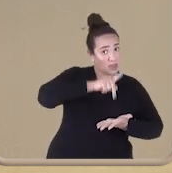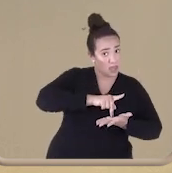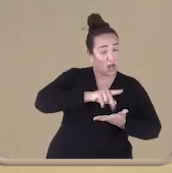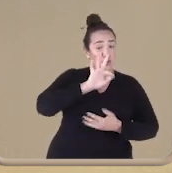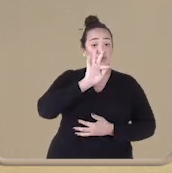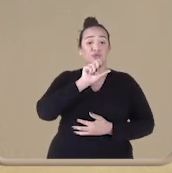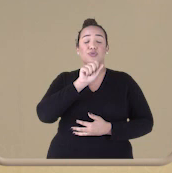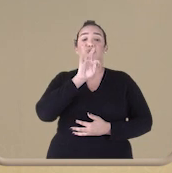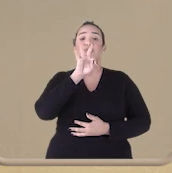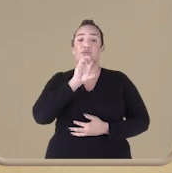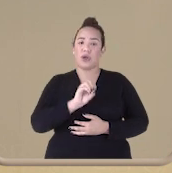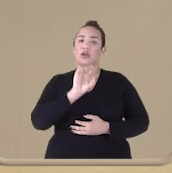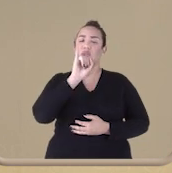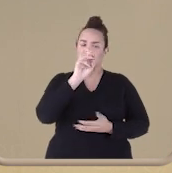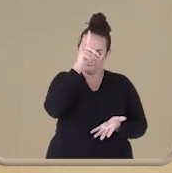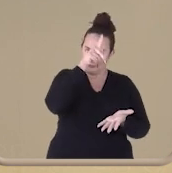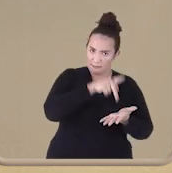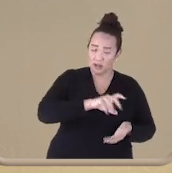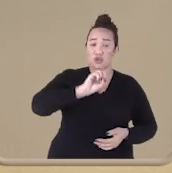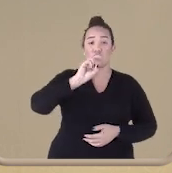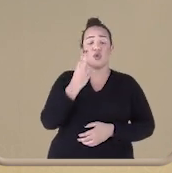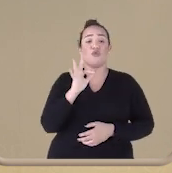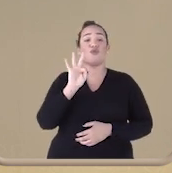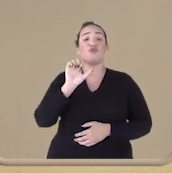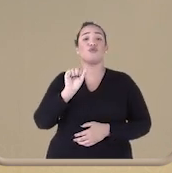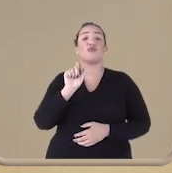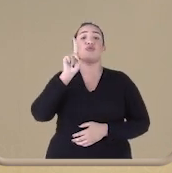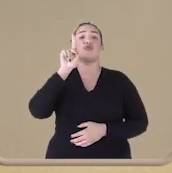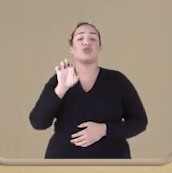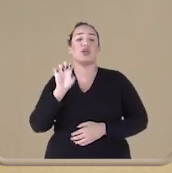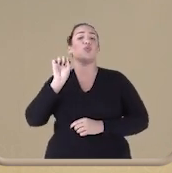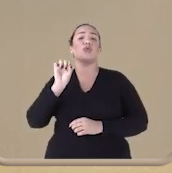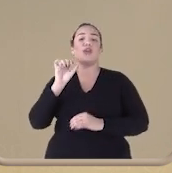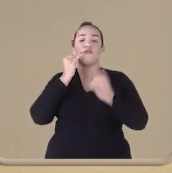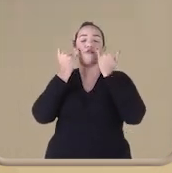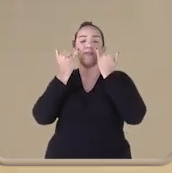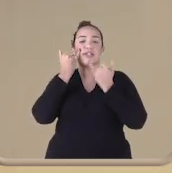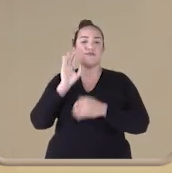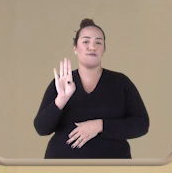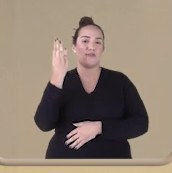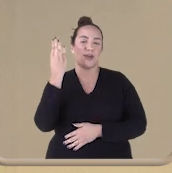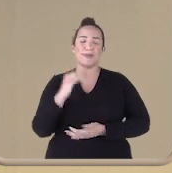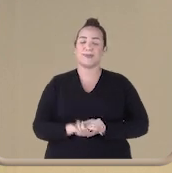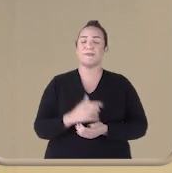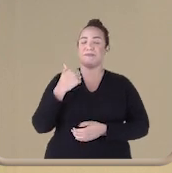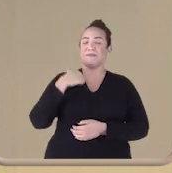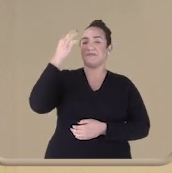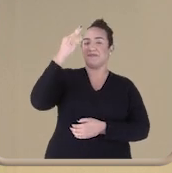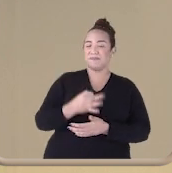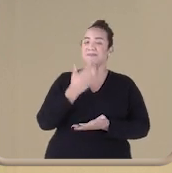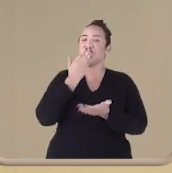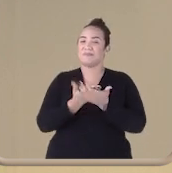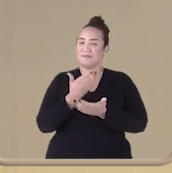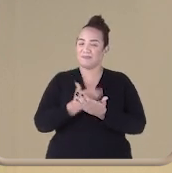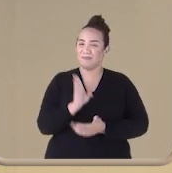ou seja, se a notícia é real, ou fake, ou seja, uma notícia mentirosa. Vamos nessa? Eu tenho certeza de que